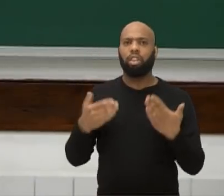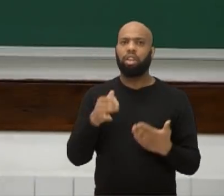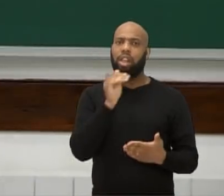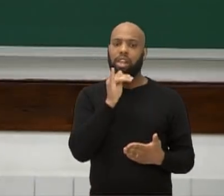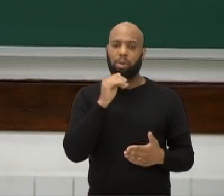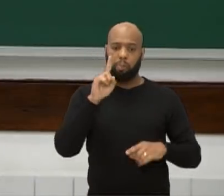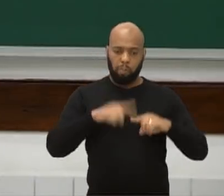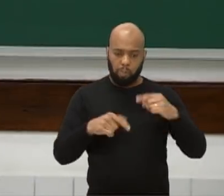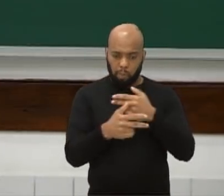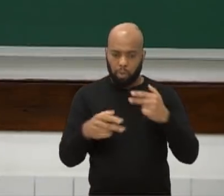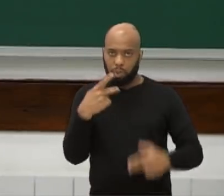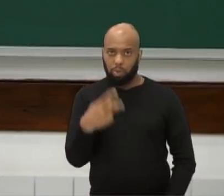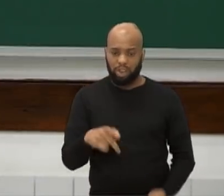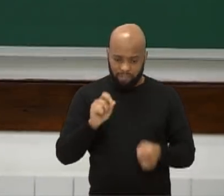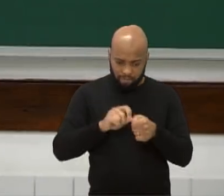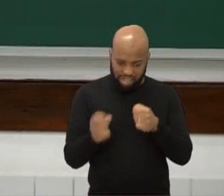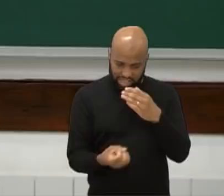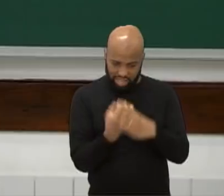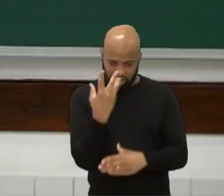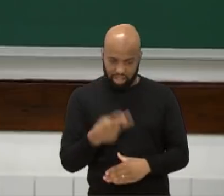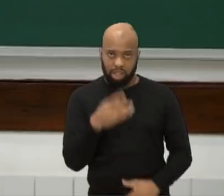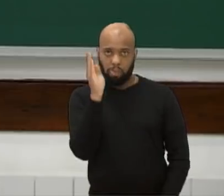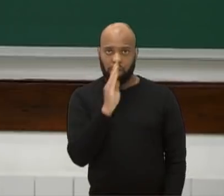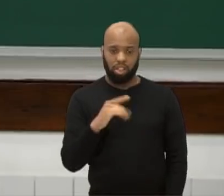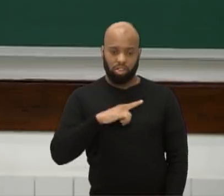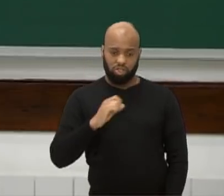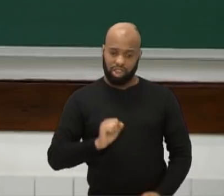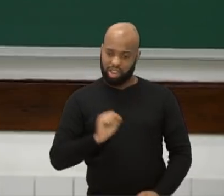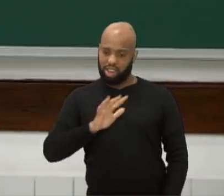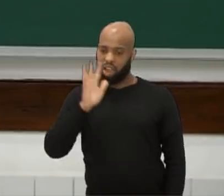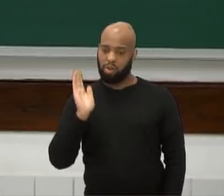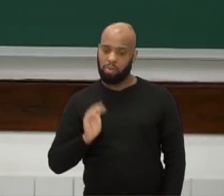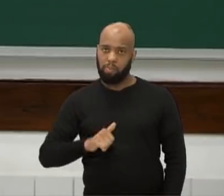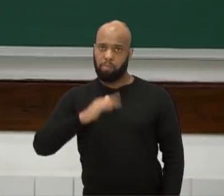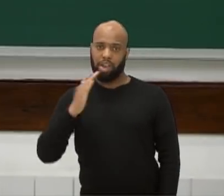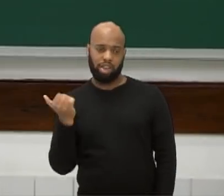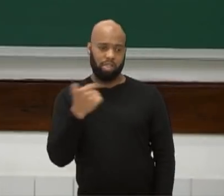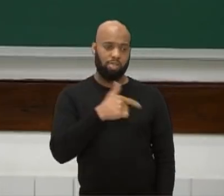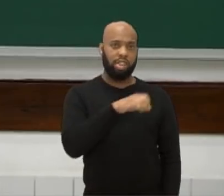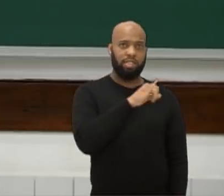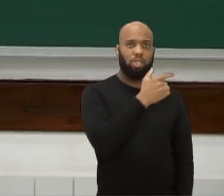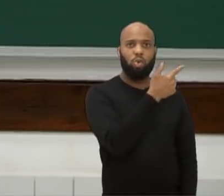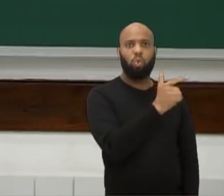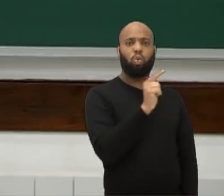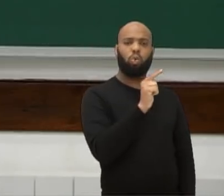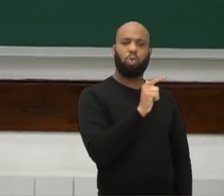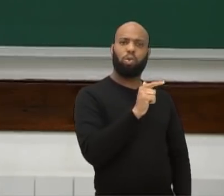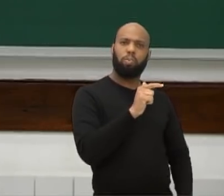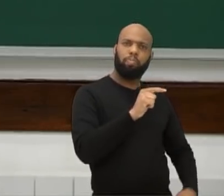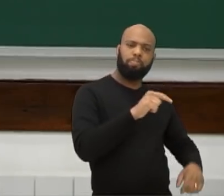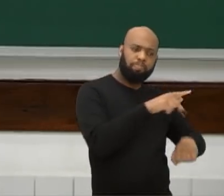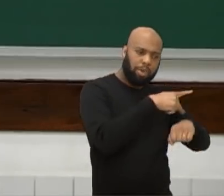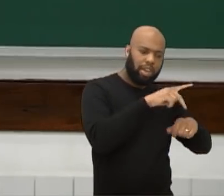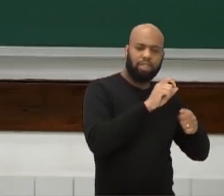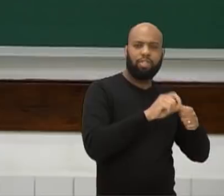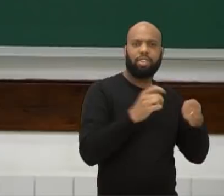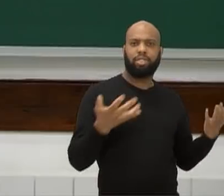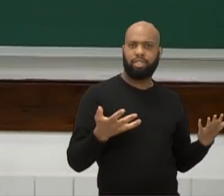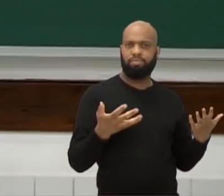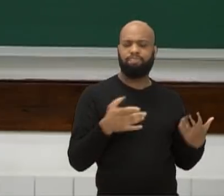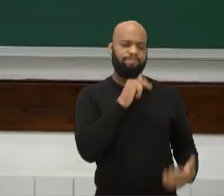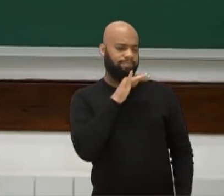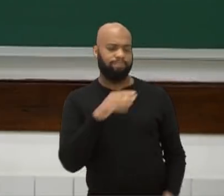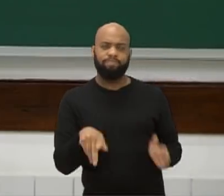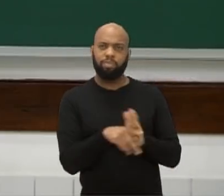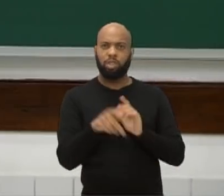produto brasileiro, o produto fabricado no país, ficava mais caro do que um produto de outro país. Isso era